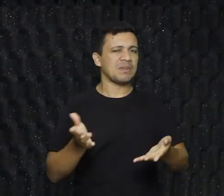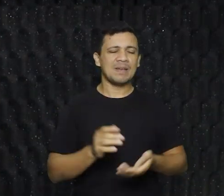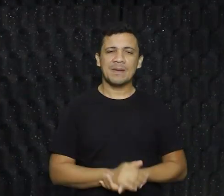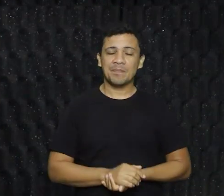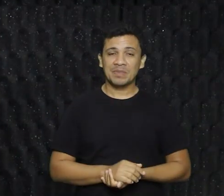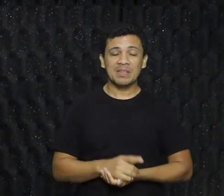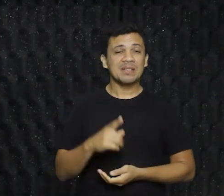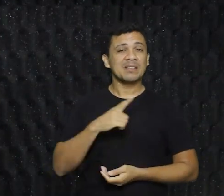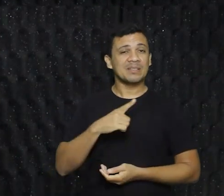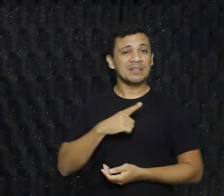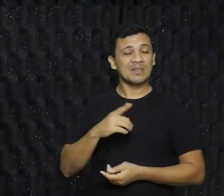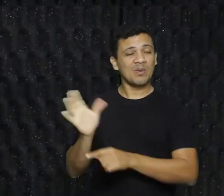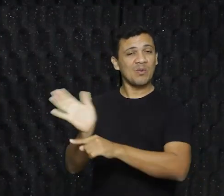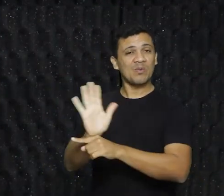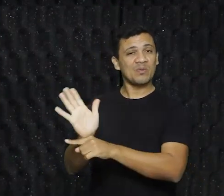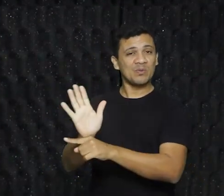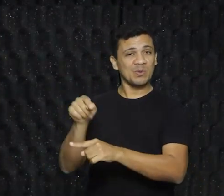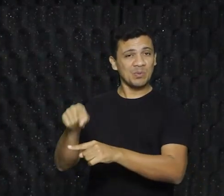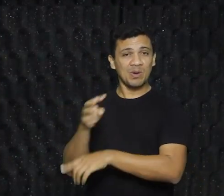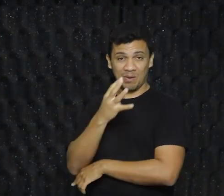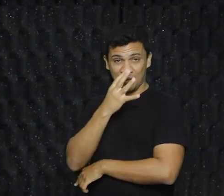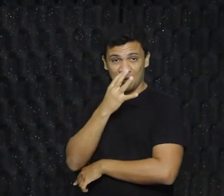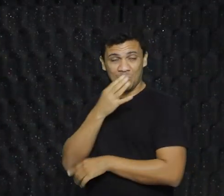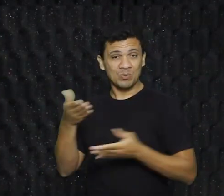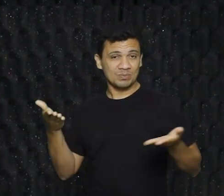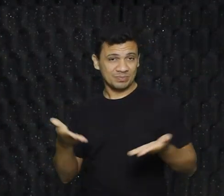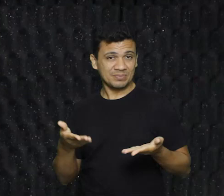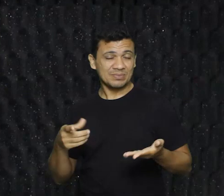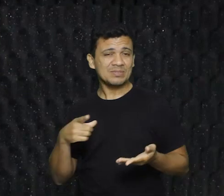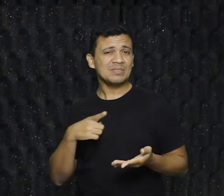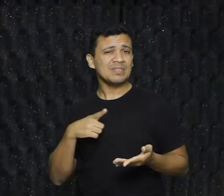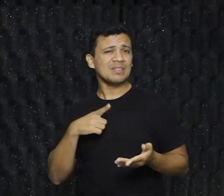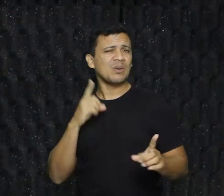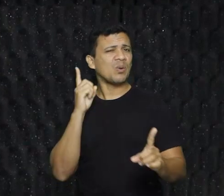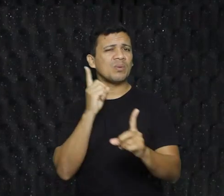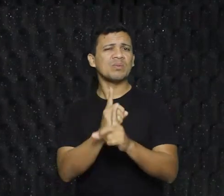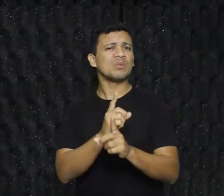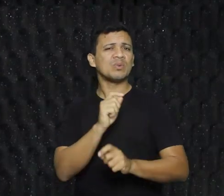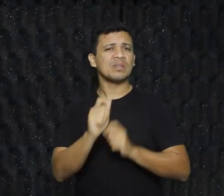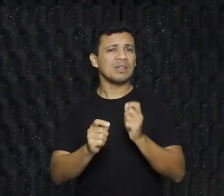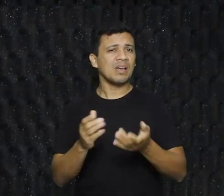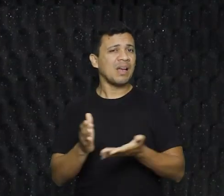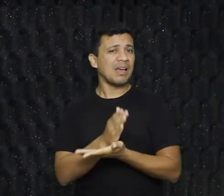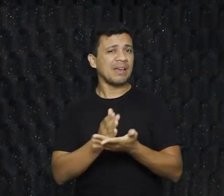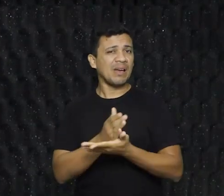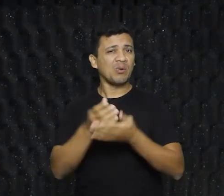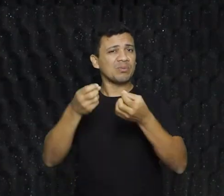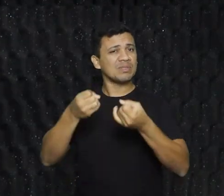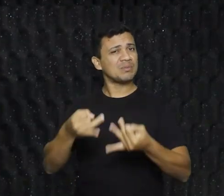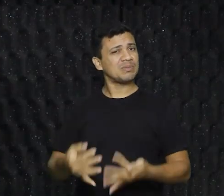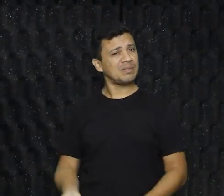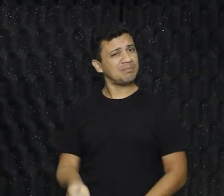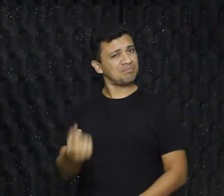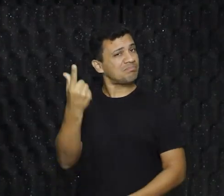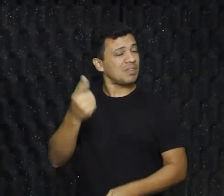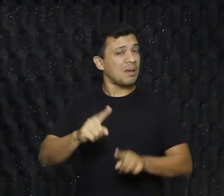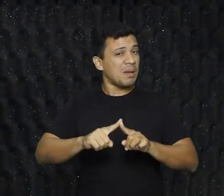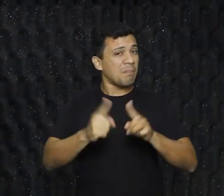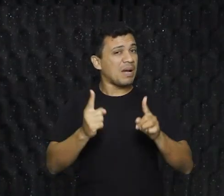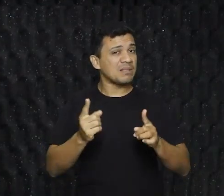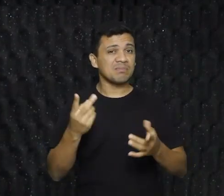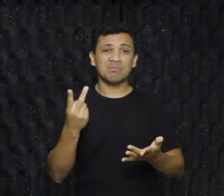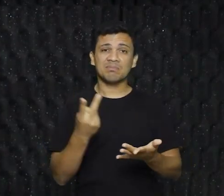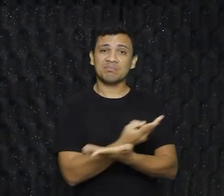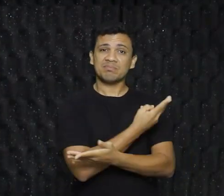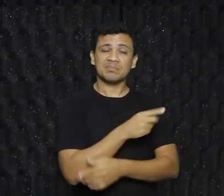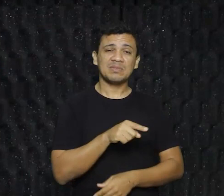essas produções hoje, elas vão de encontro a uma coisa que é estranho explicar, mas que acontece. Alguns de vocês